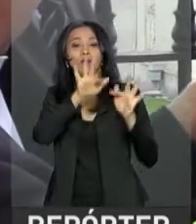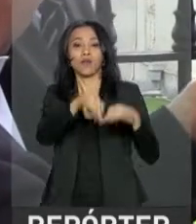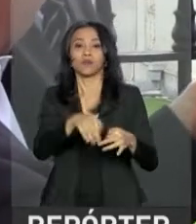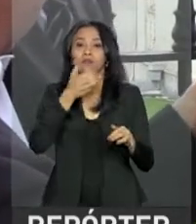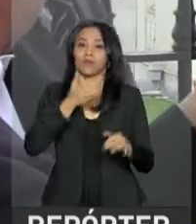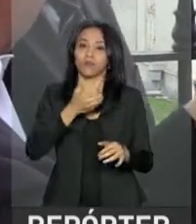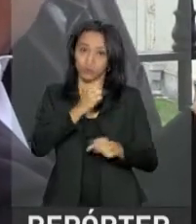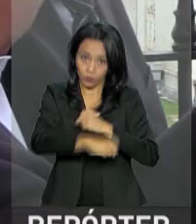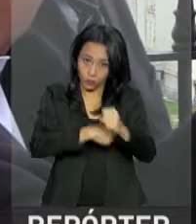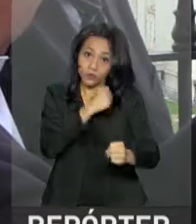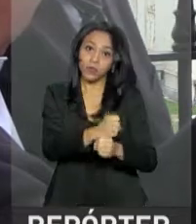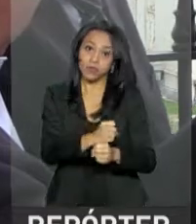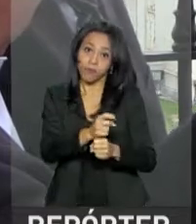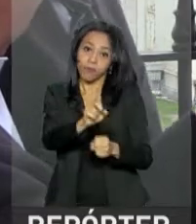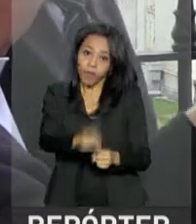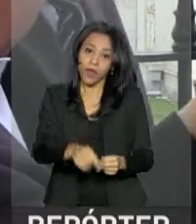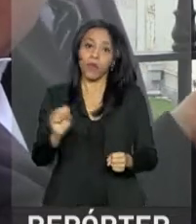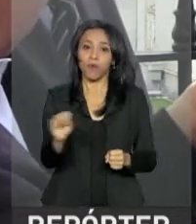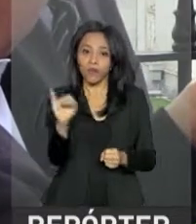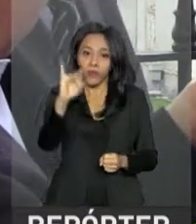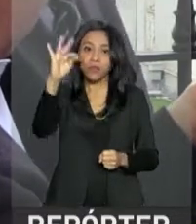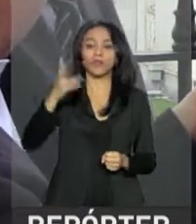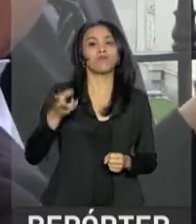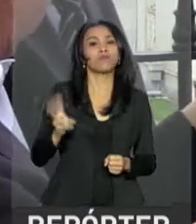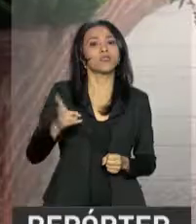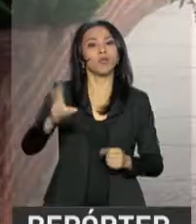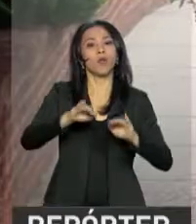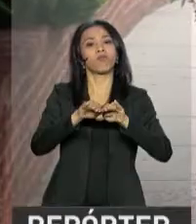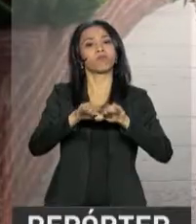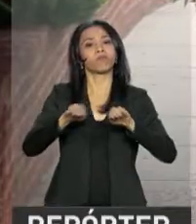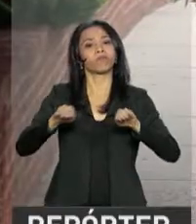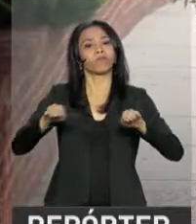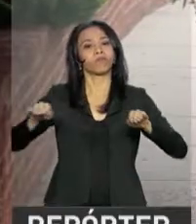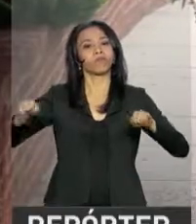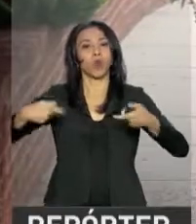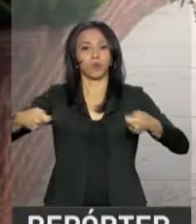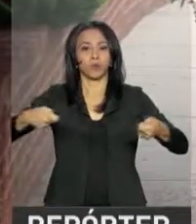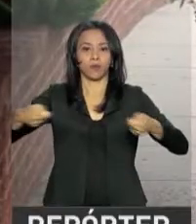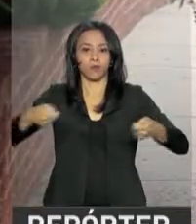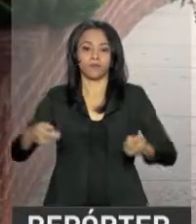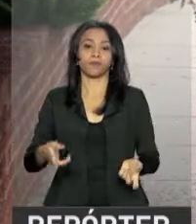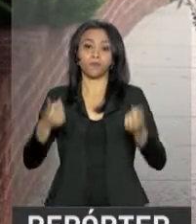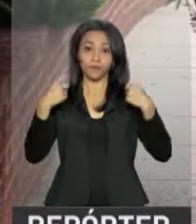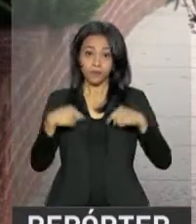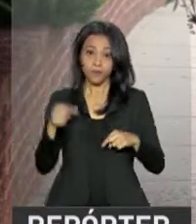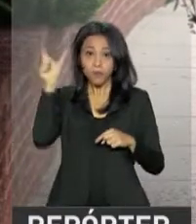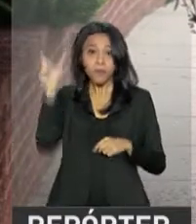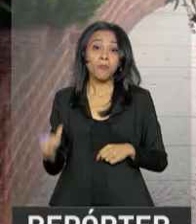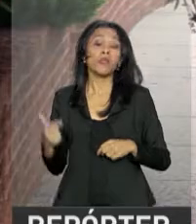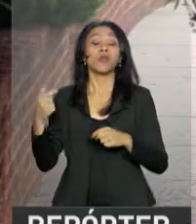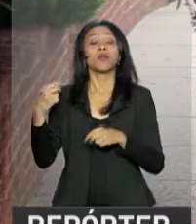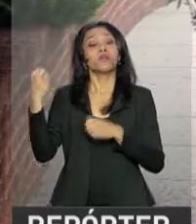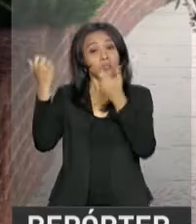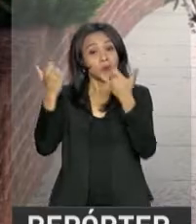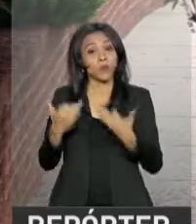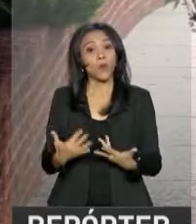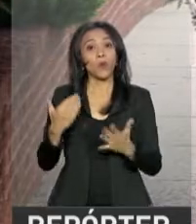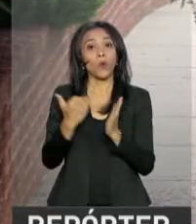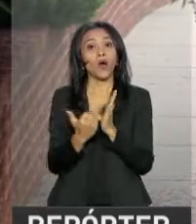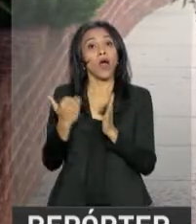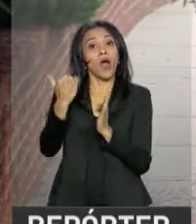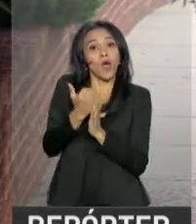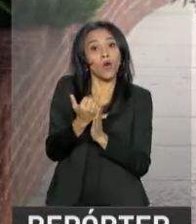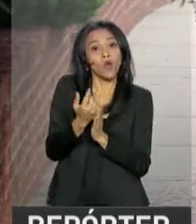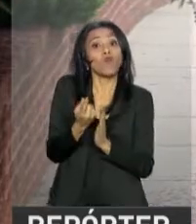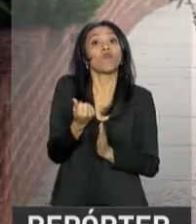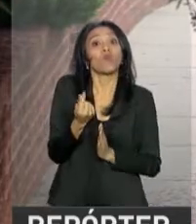inflação deste ano, é uma inflação que está contida, controlada. O ministro também falou sobre a recente alta do preço do dólar e disse que a